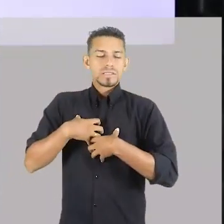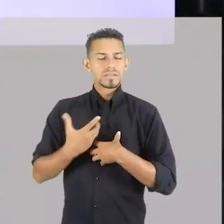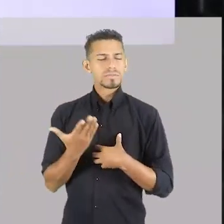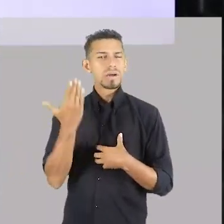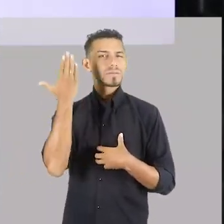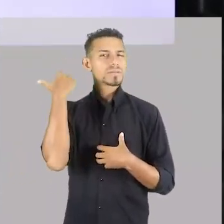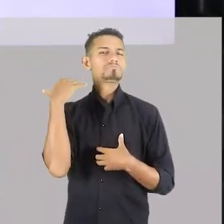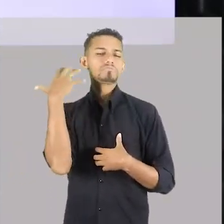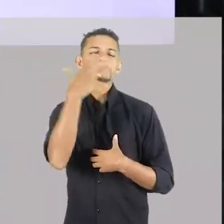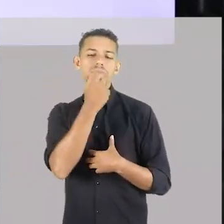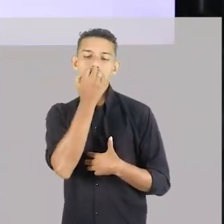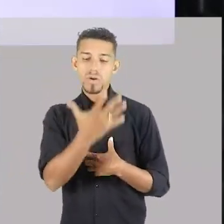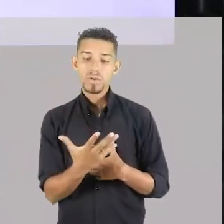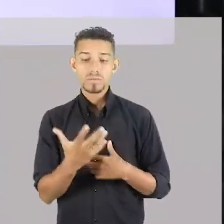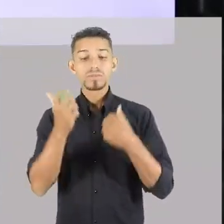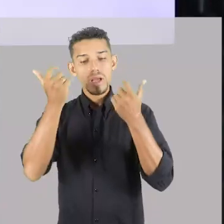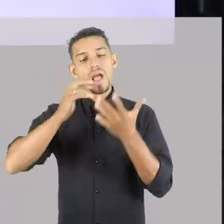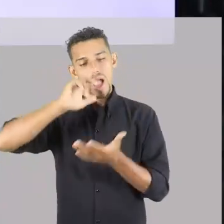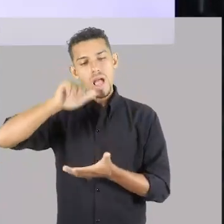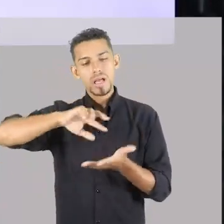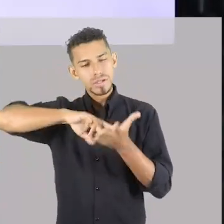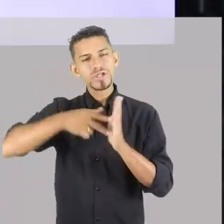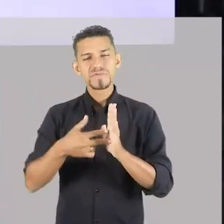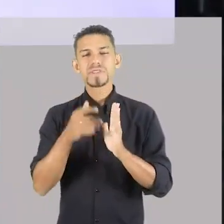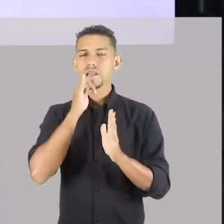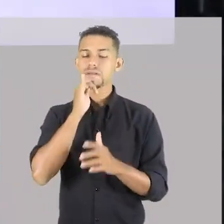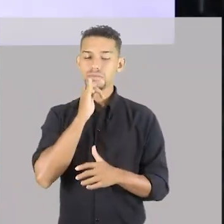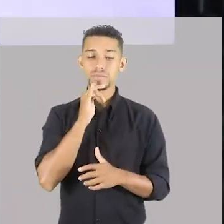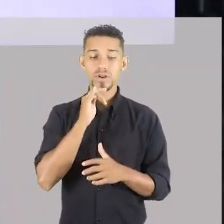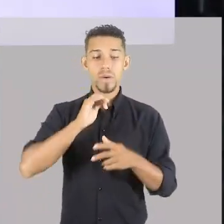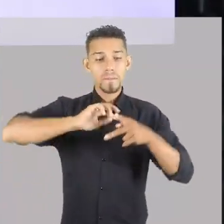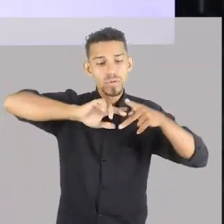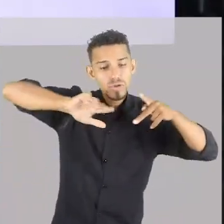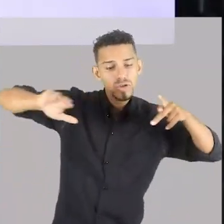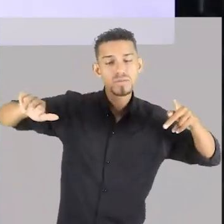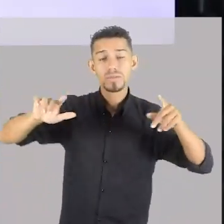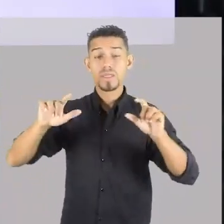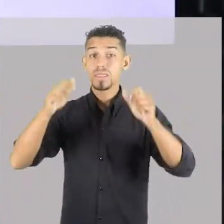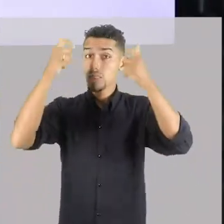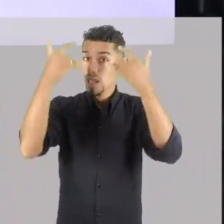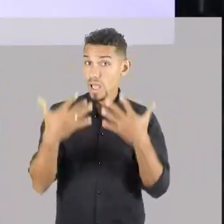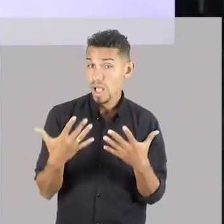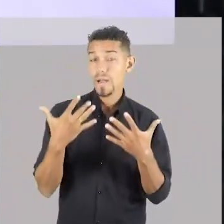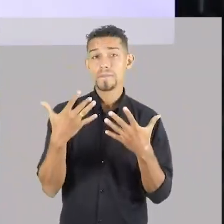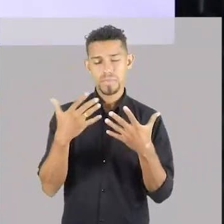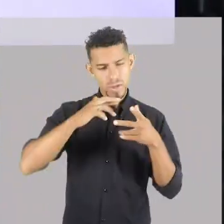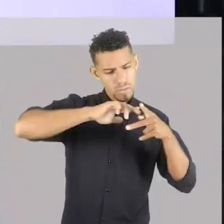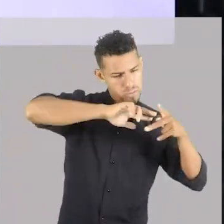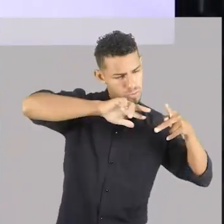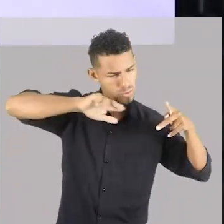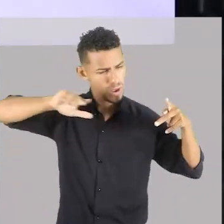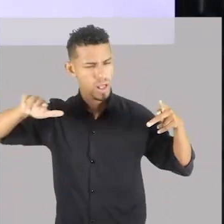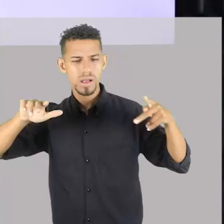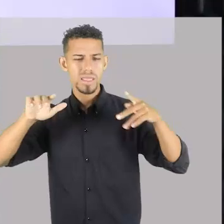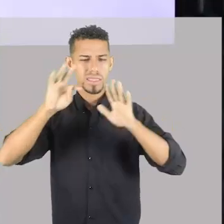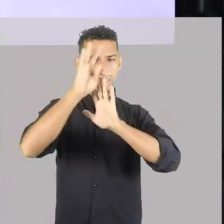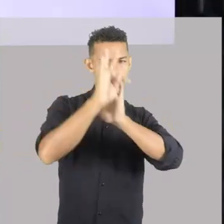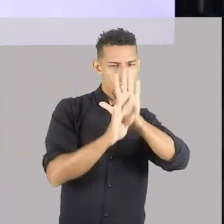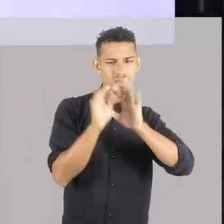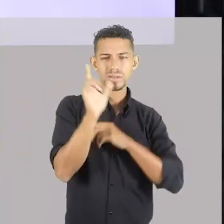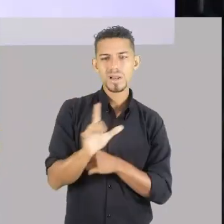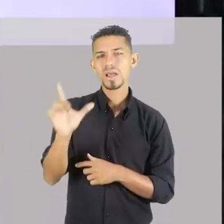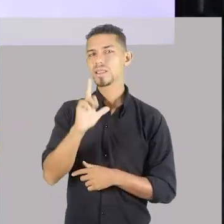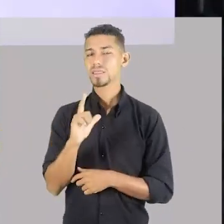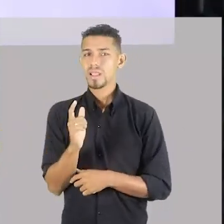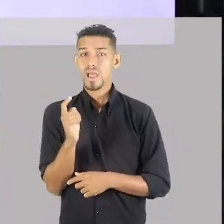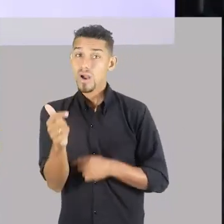E é isso que nós chamamos de plurissignificação. Mas quando a gente fala sobre essa plurissignificação do texto literário, nós temos que ter